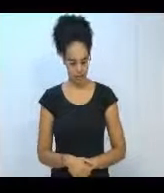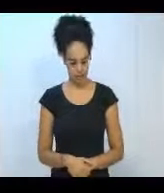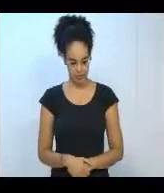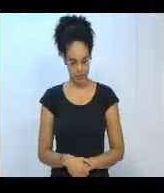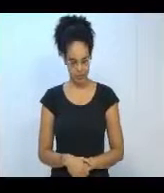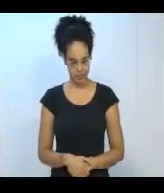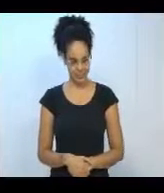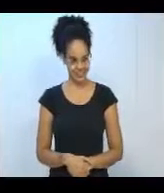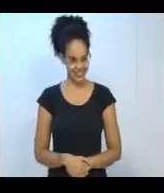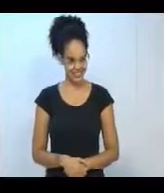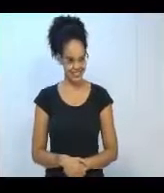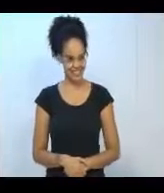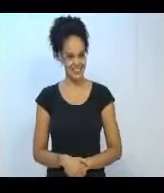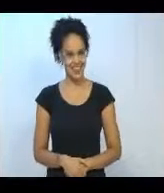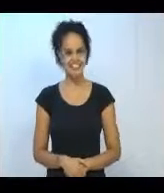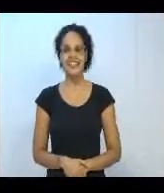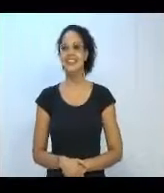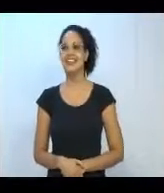Obrigado.